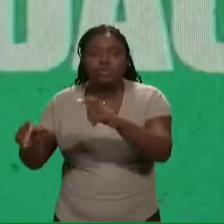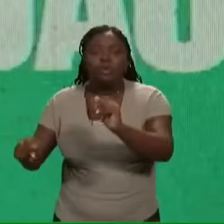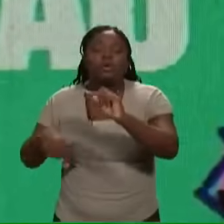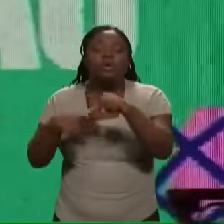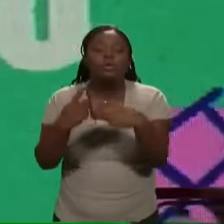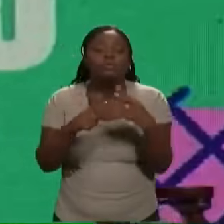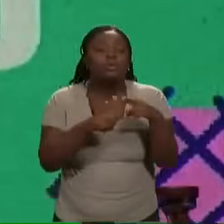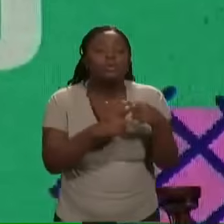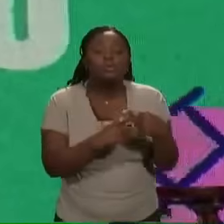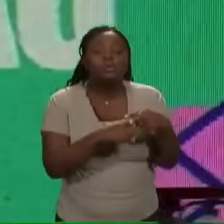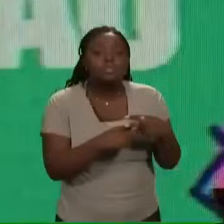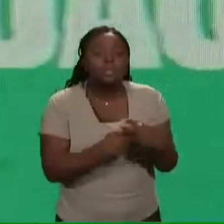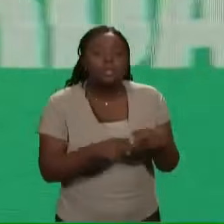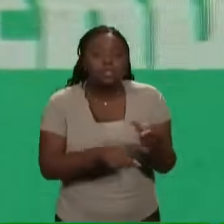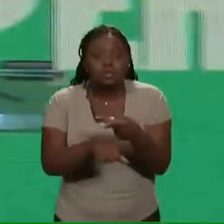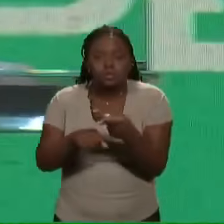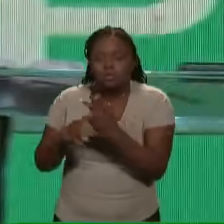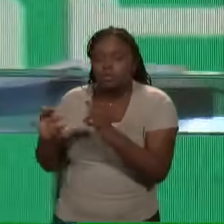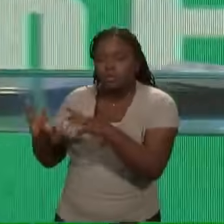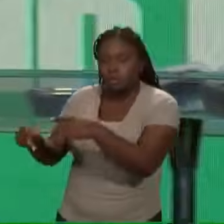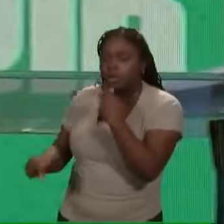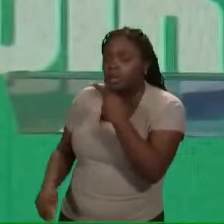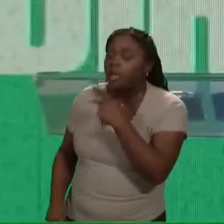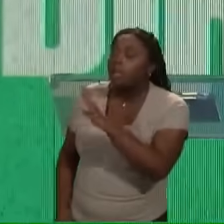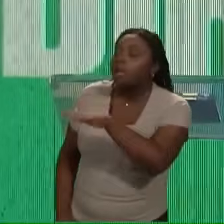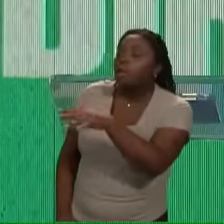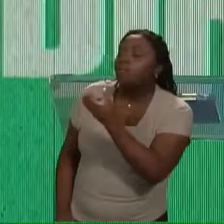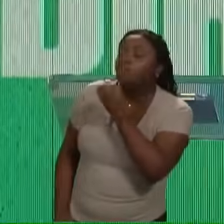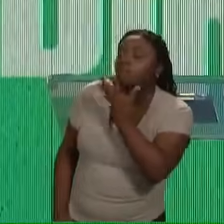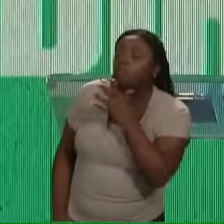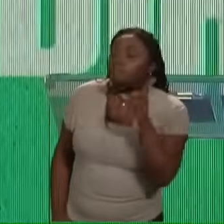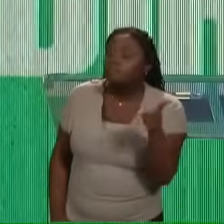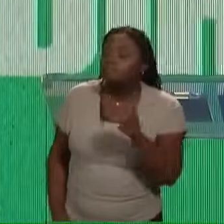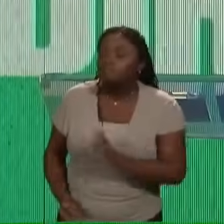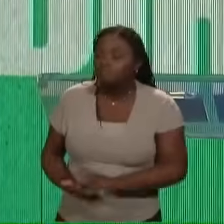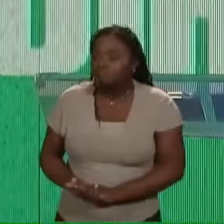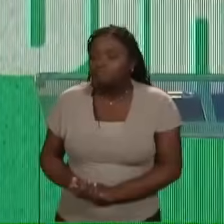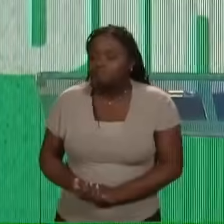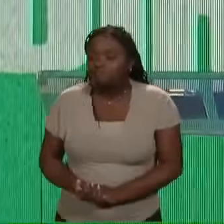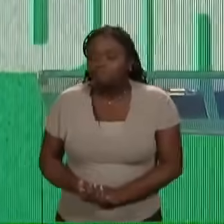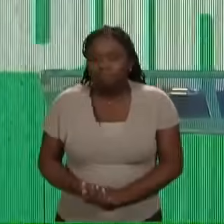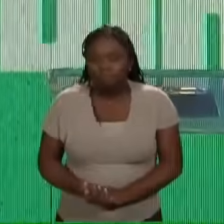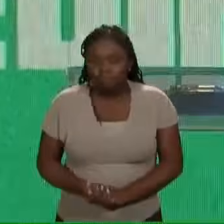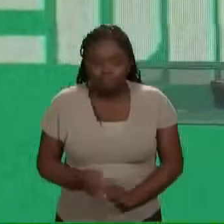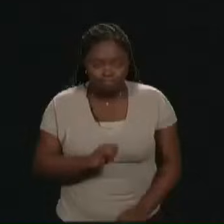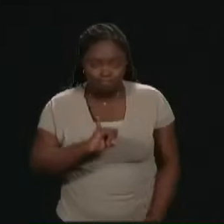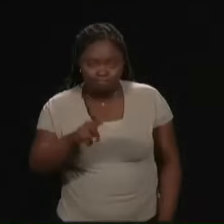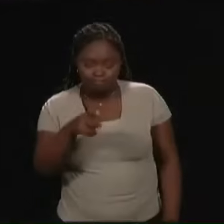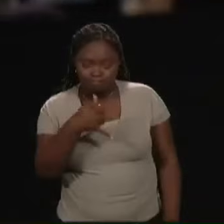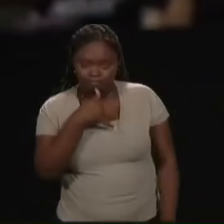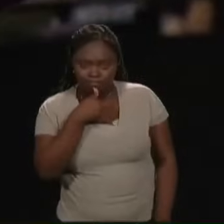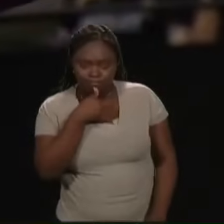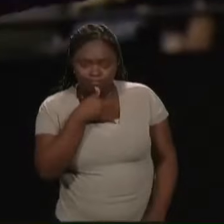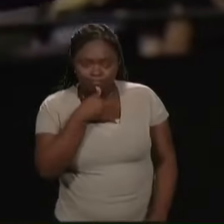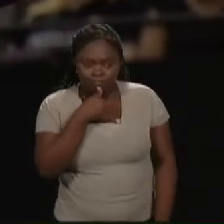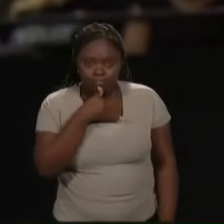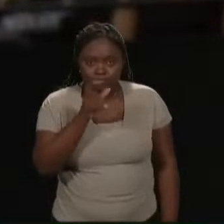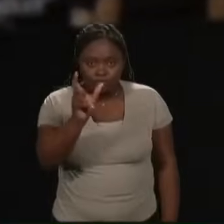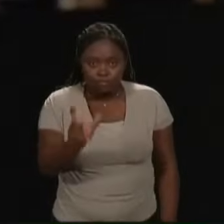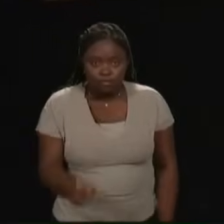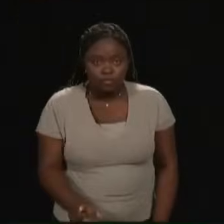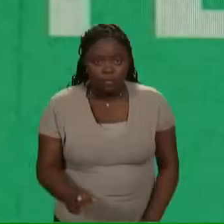conserta, não vai atrás de todo mundo para falar: gente, fiquei bem com fulano. Se você está triste com alguém, fica na